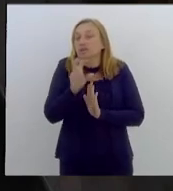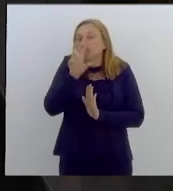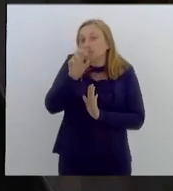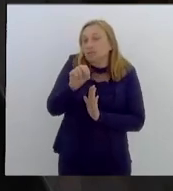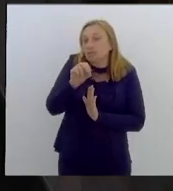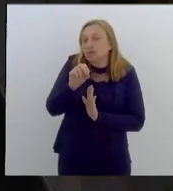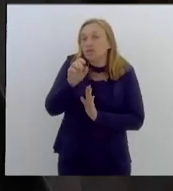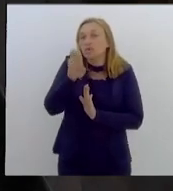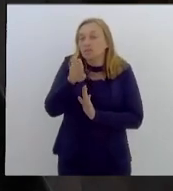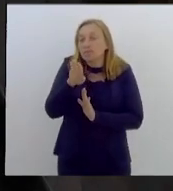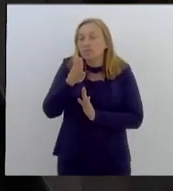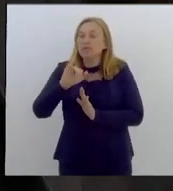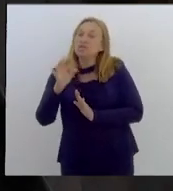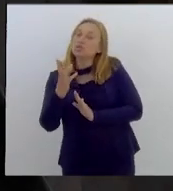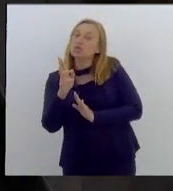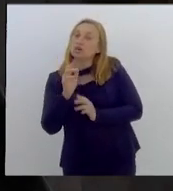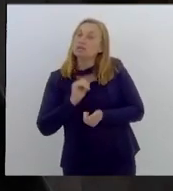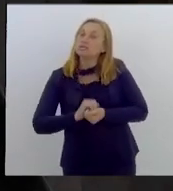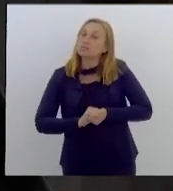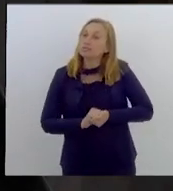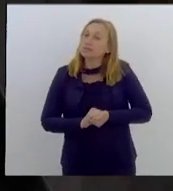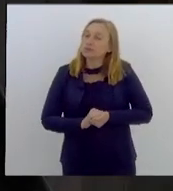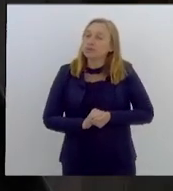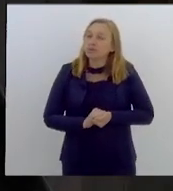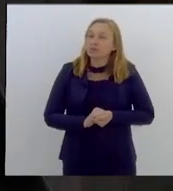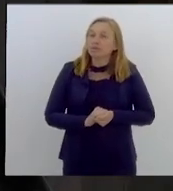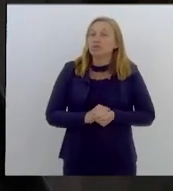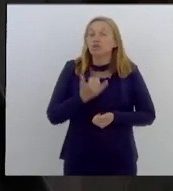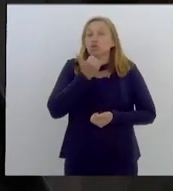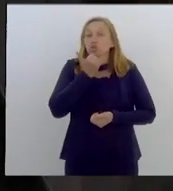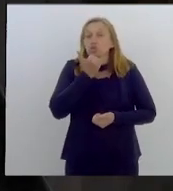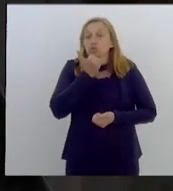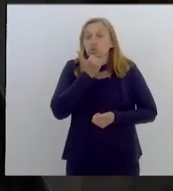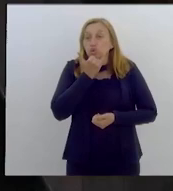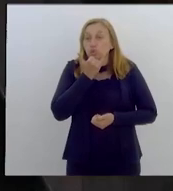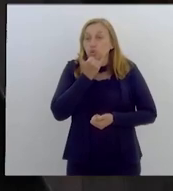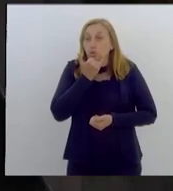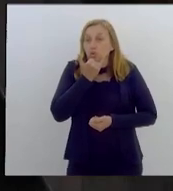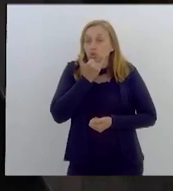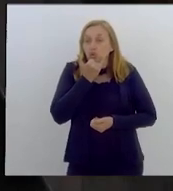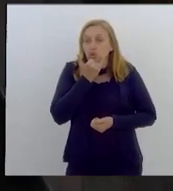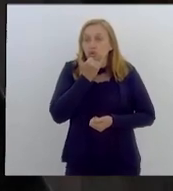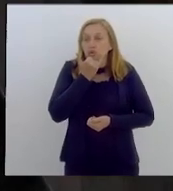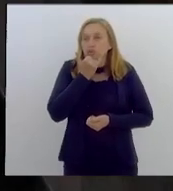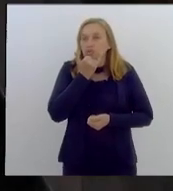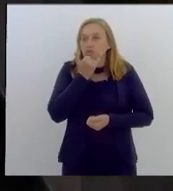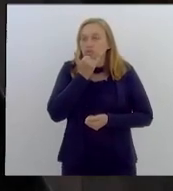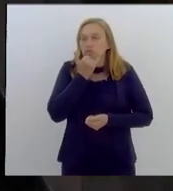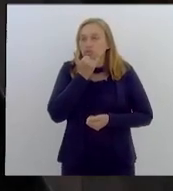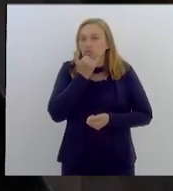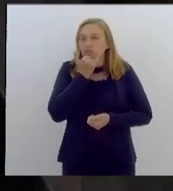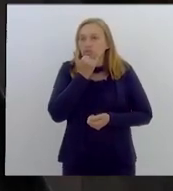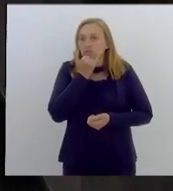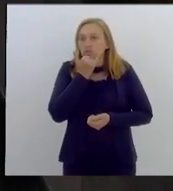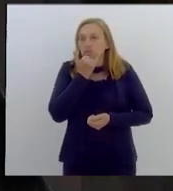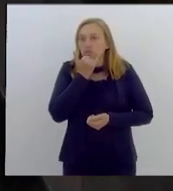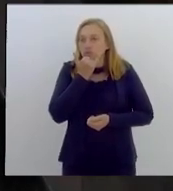50 bilhões de reais, da LOA, não, desculpa, previsão da LDO, que era 50 bilhões de